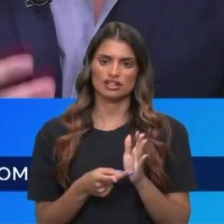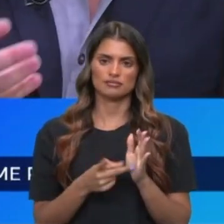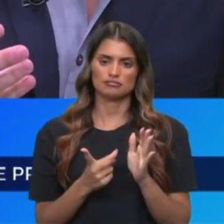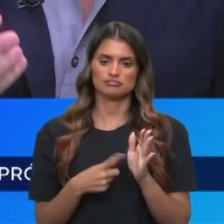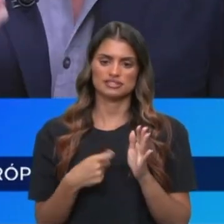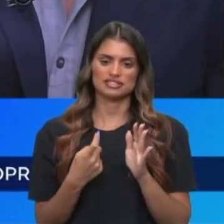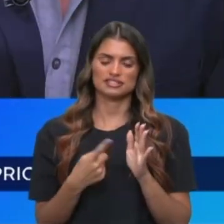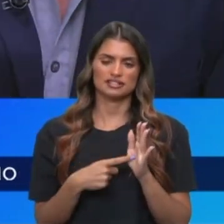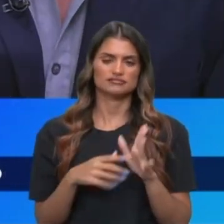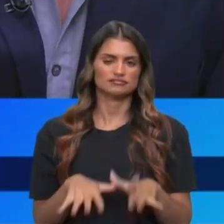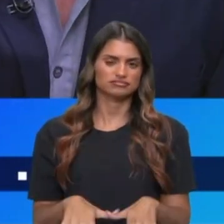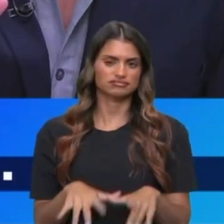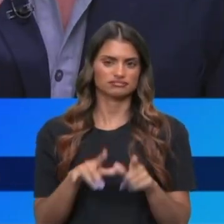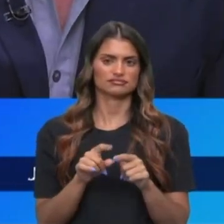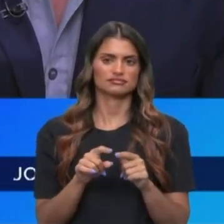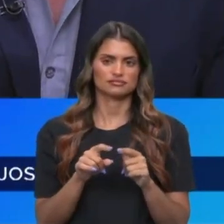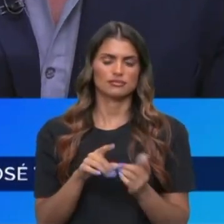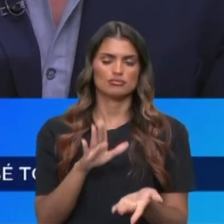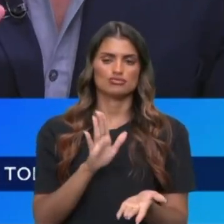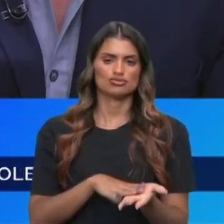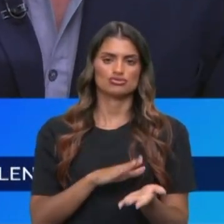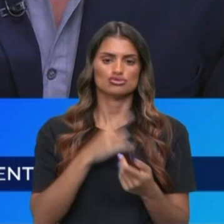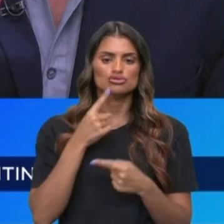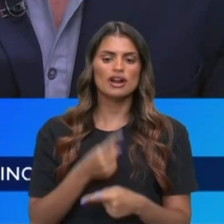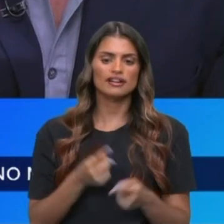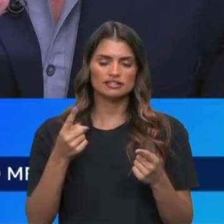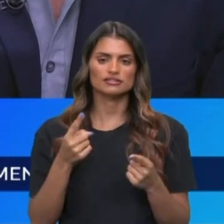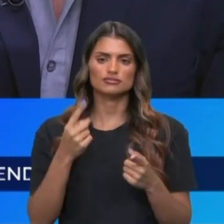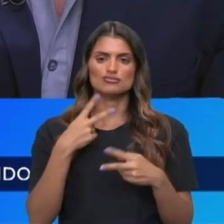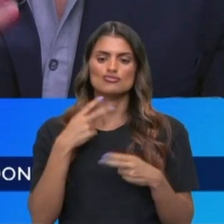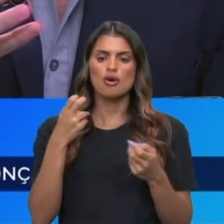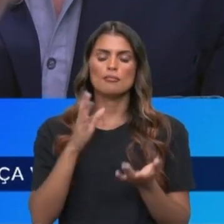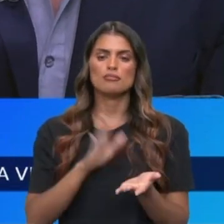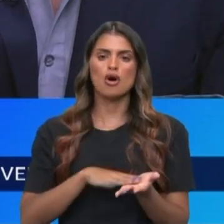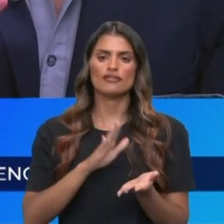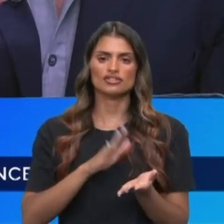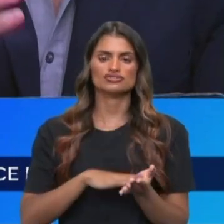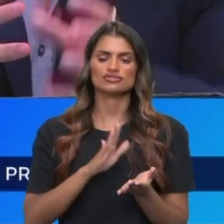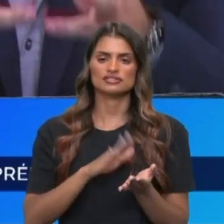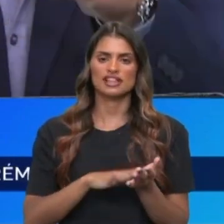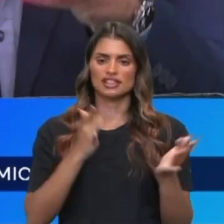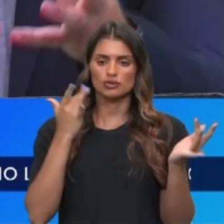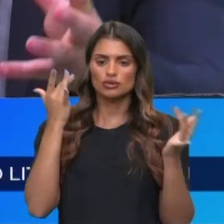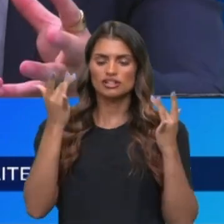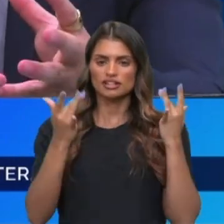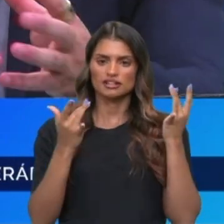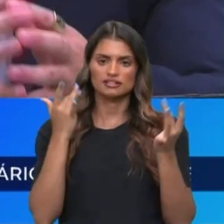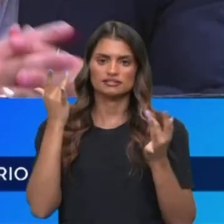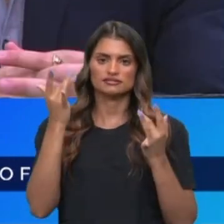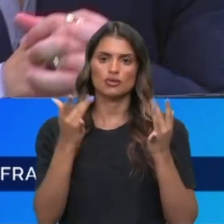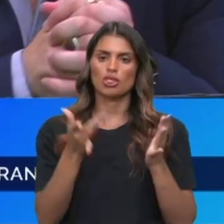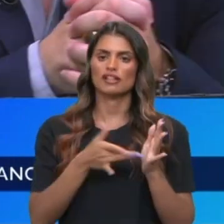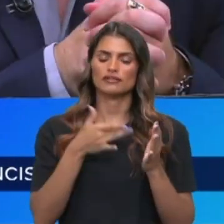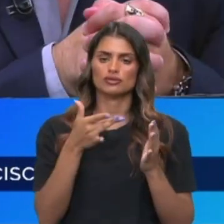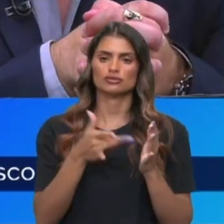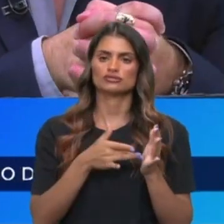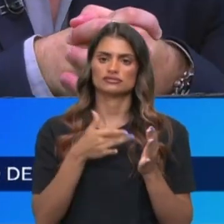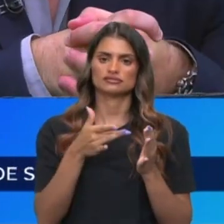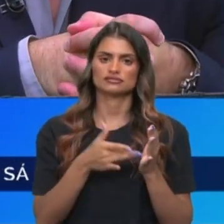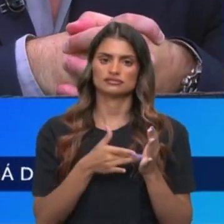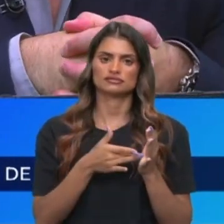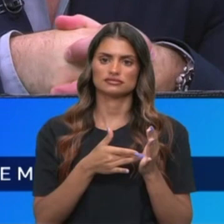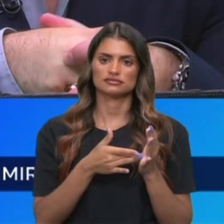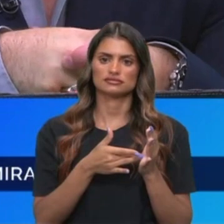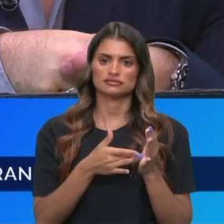precisa de evoluir para provar, encontrar as provas daquela teoria, daquela parte do livro que ainda